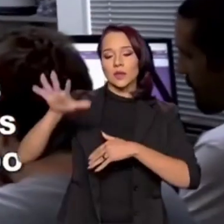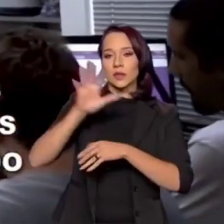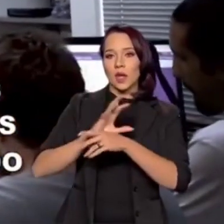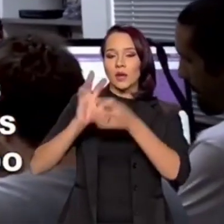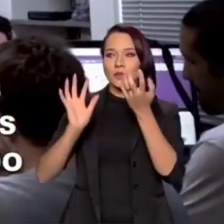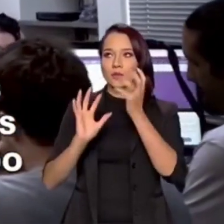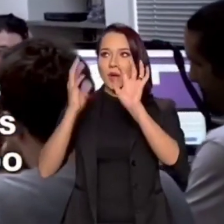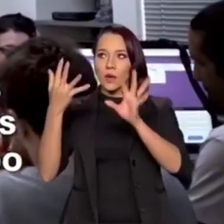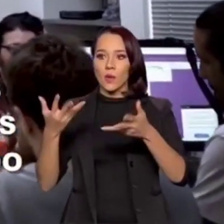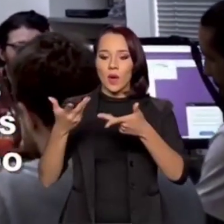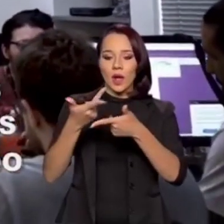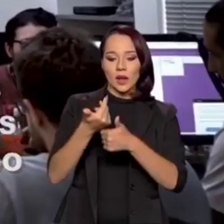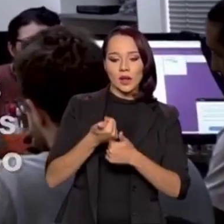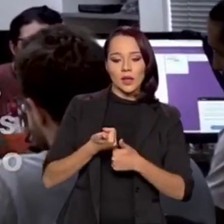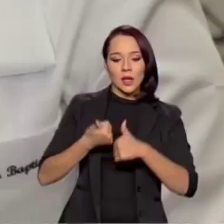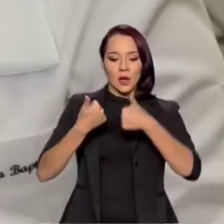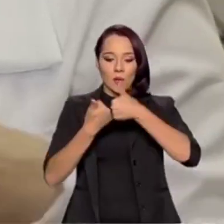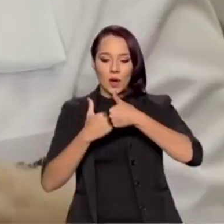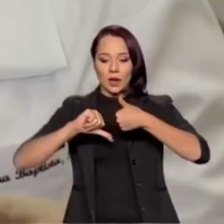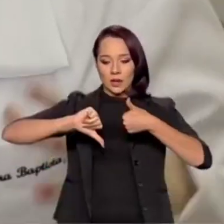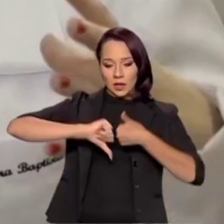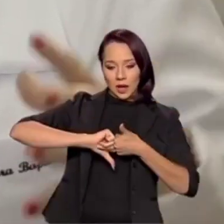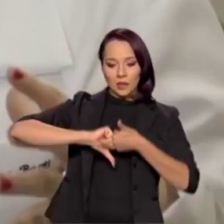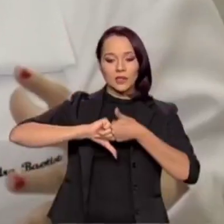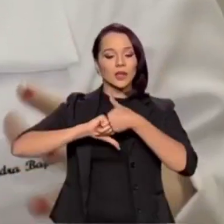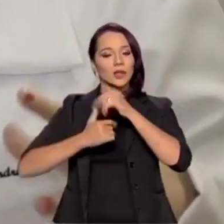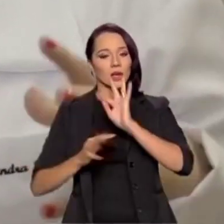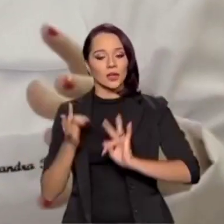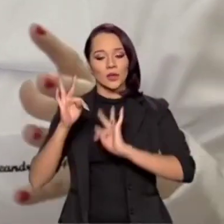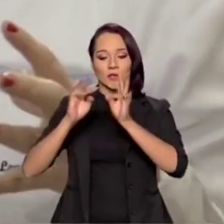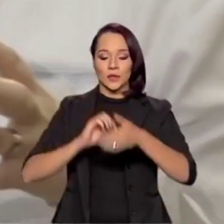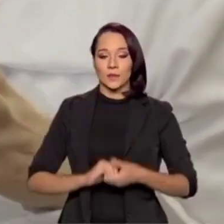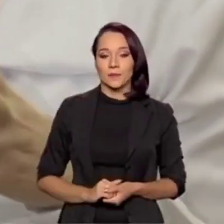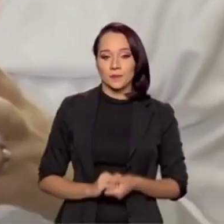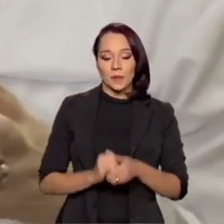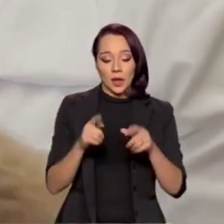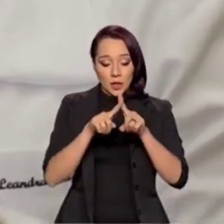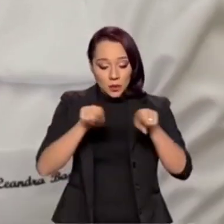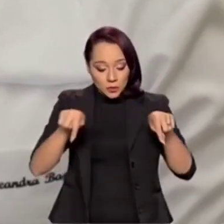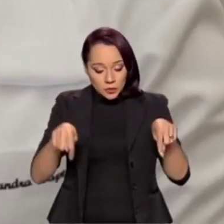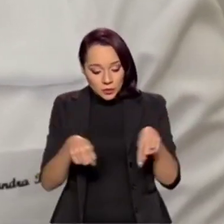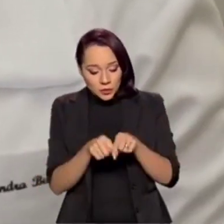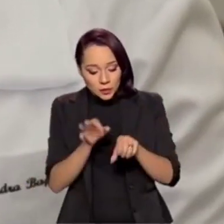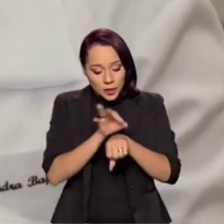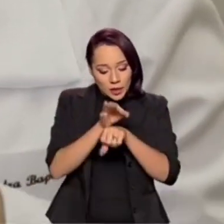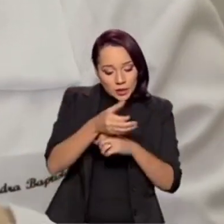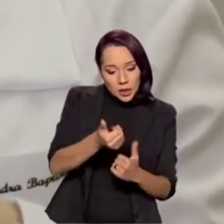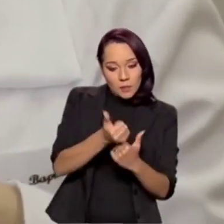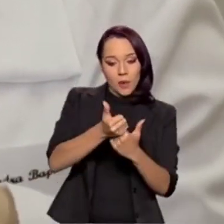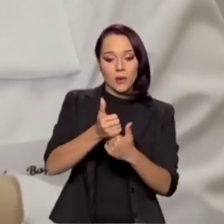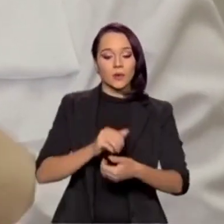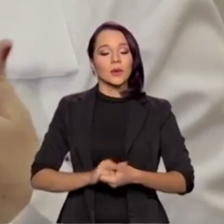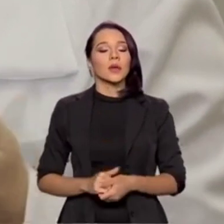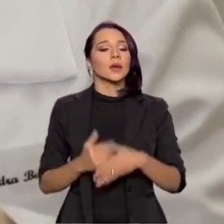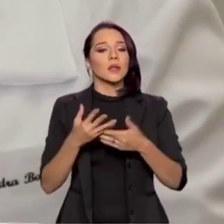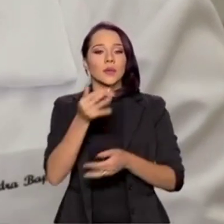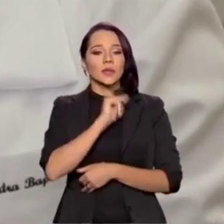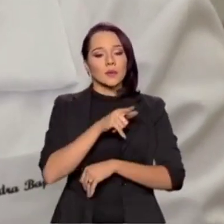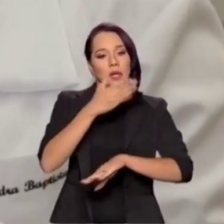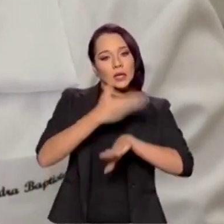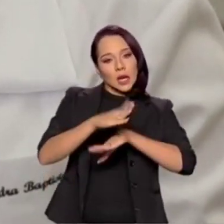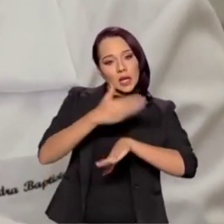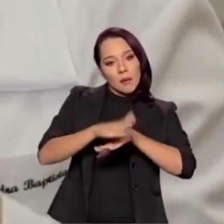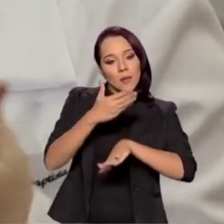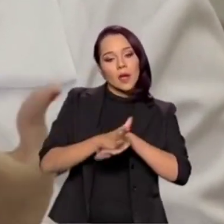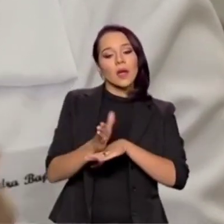Metrologia, Qualidade e Tecnologia. A incubadora é essencial para dar esse apoio inicial. Então, por exemplo, a gente tem